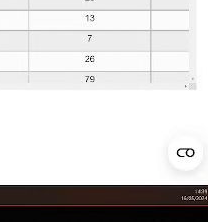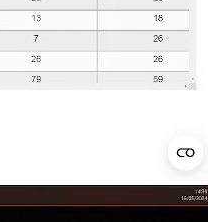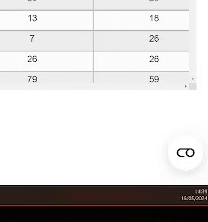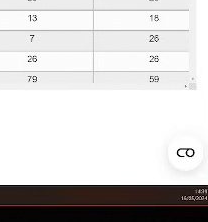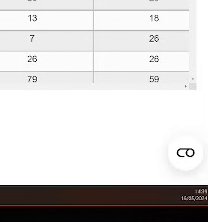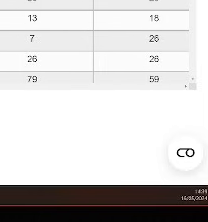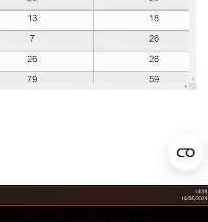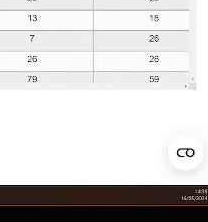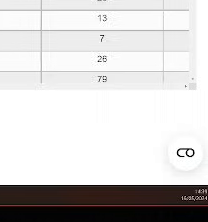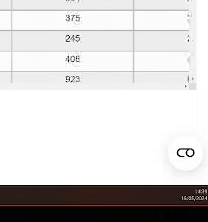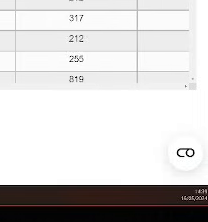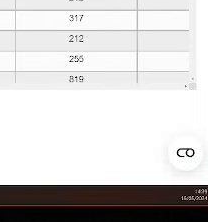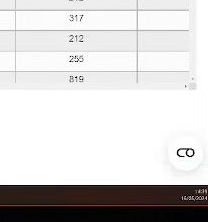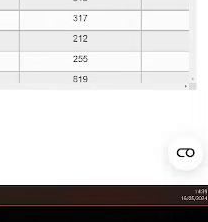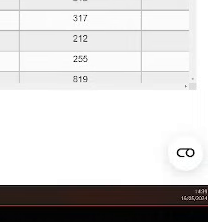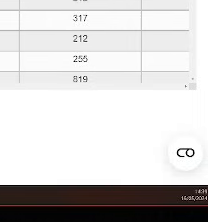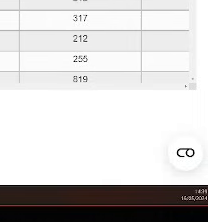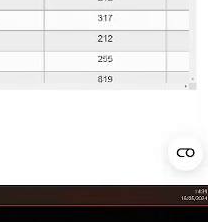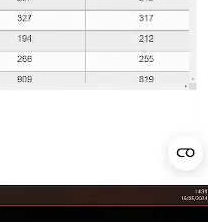em